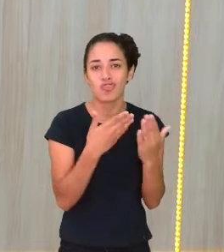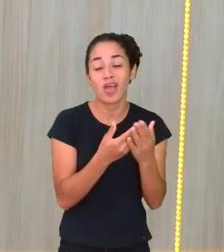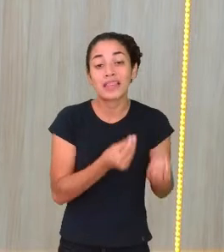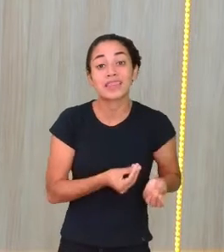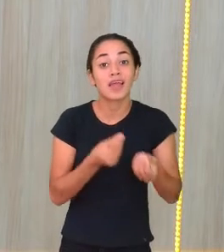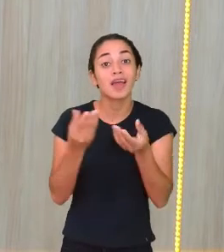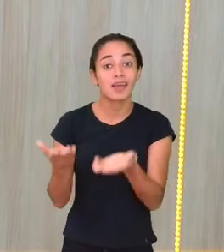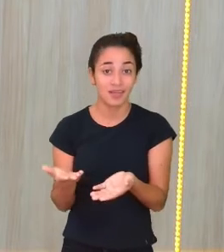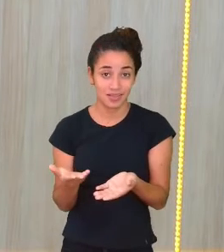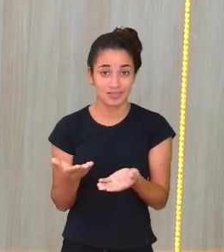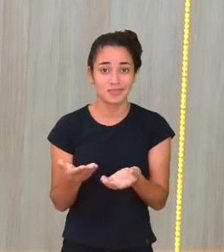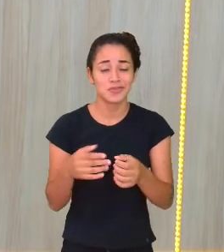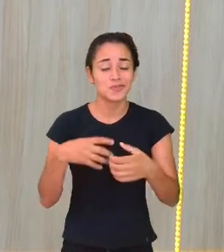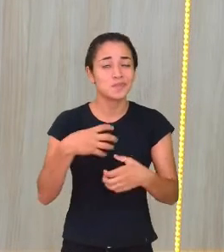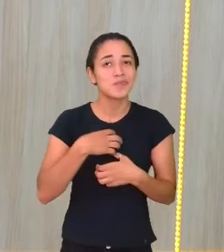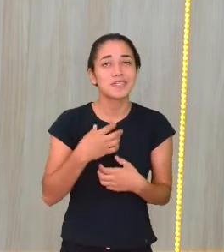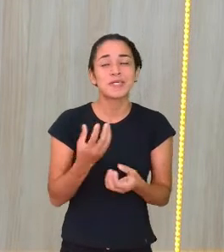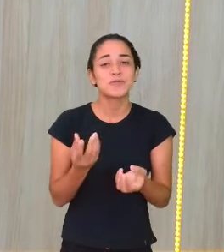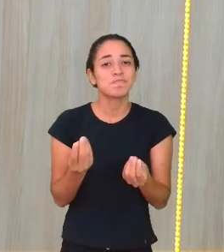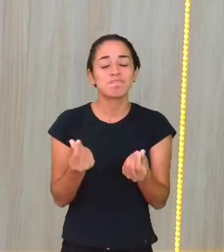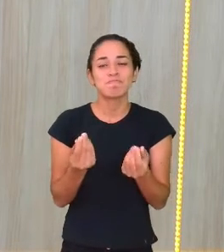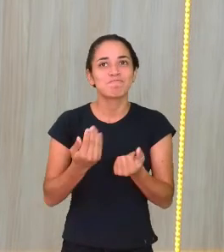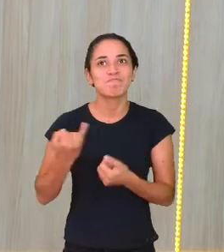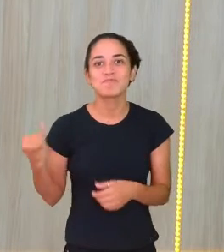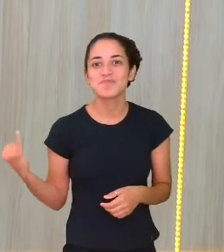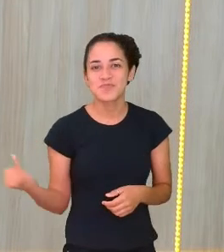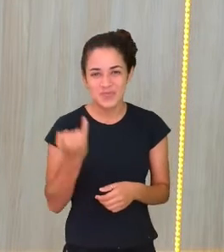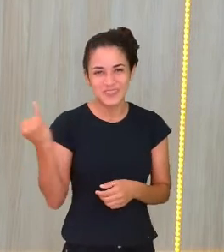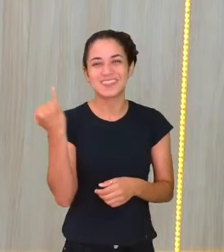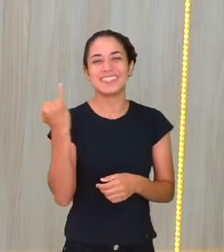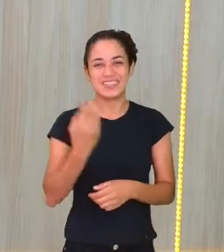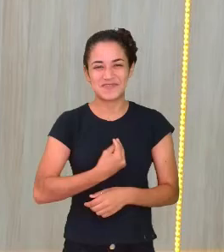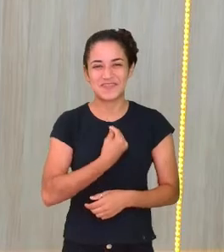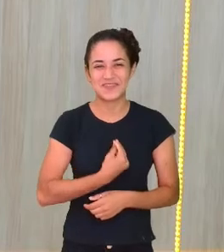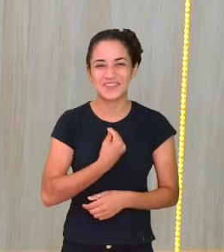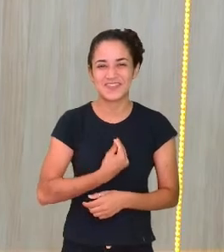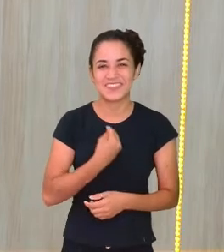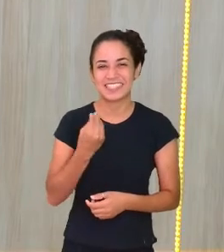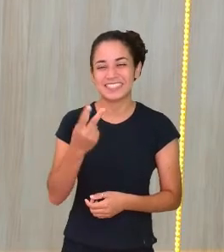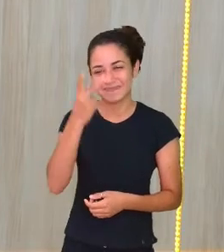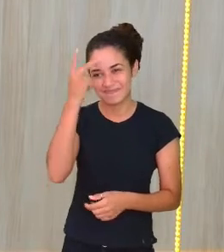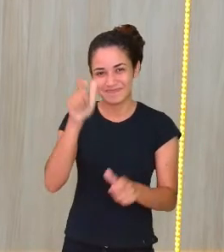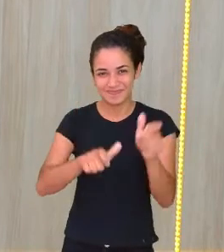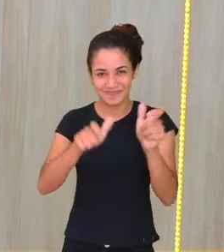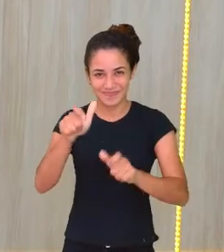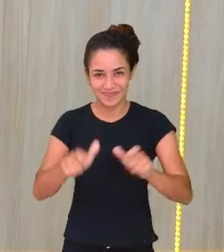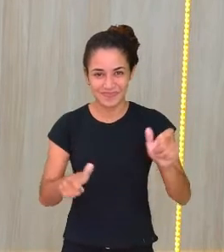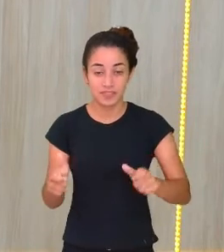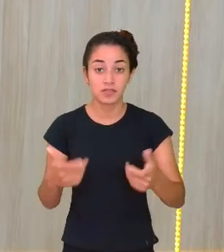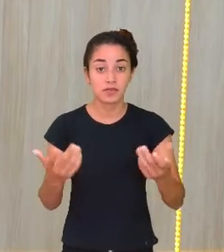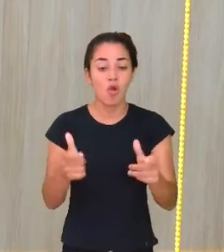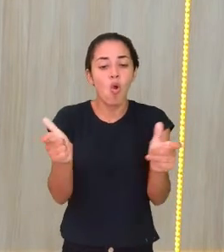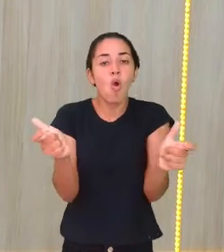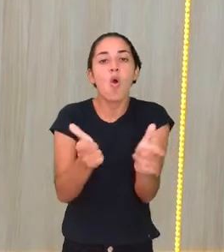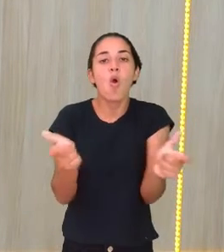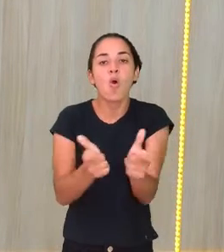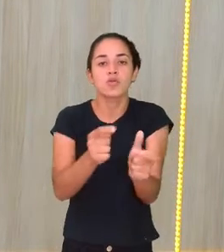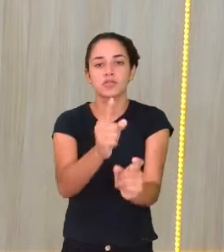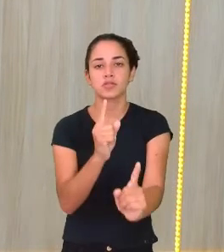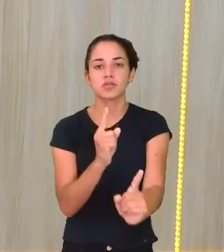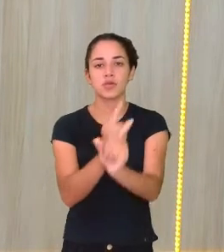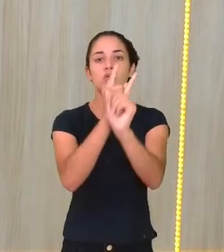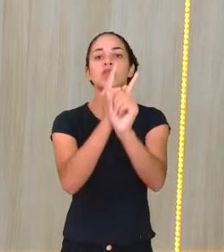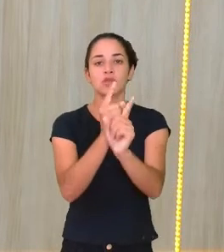de uma maneira tão importante na vida do estudante. Mas onde você pode encontrar